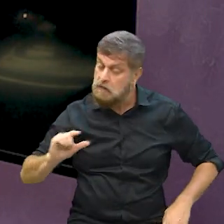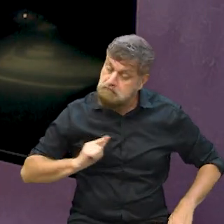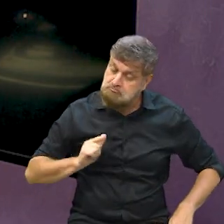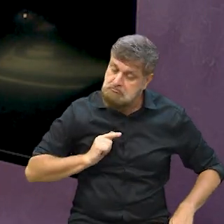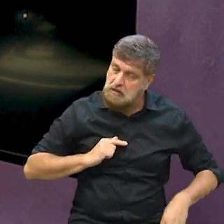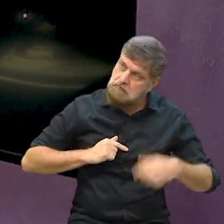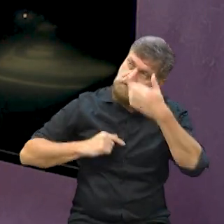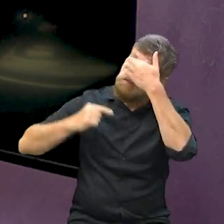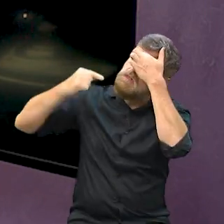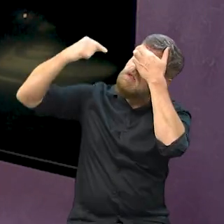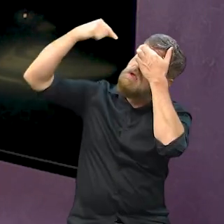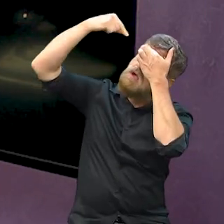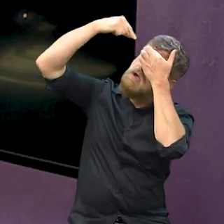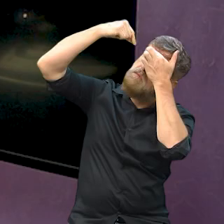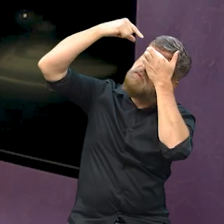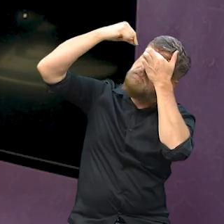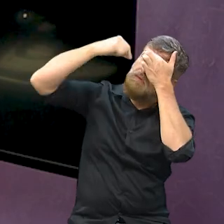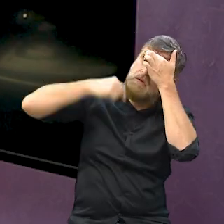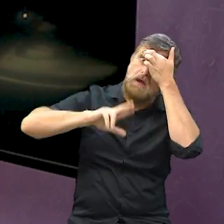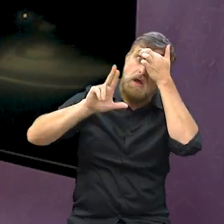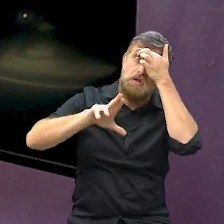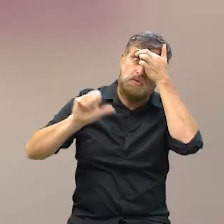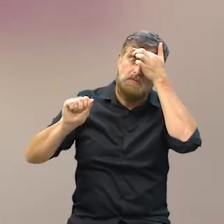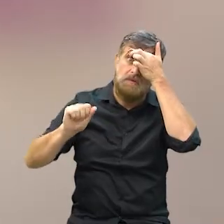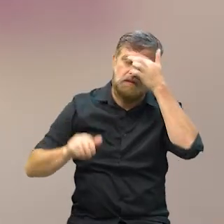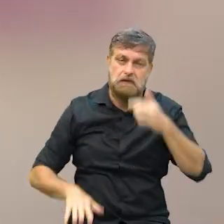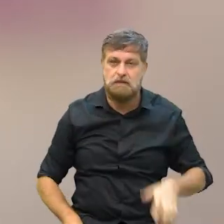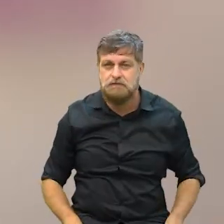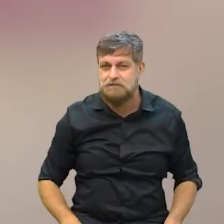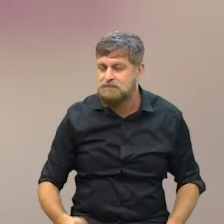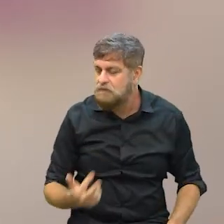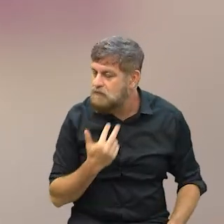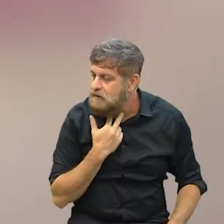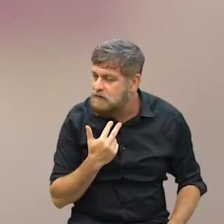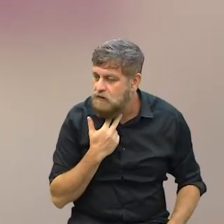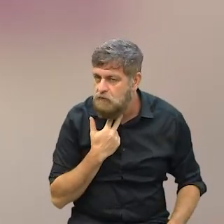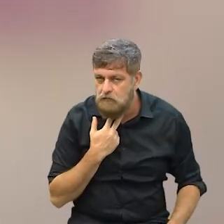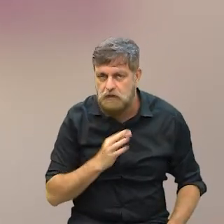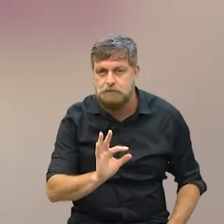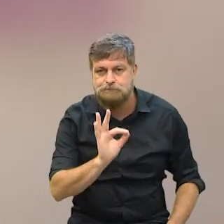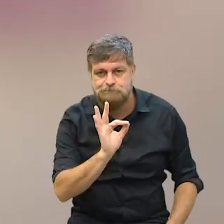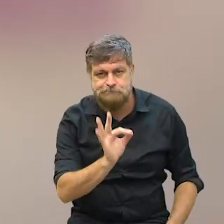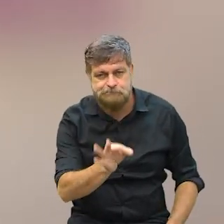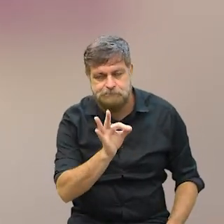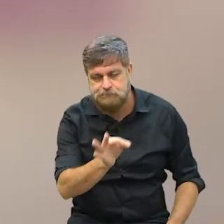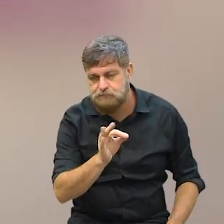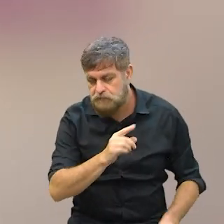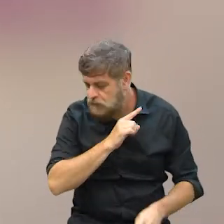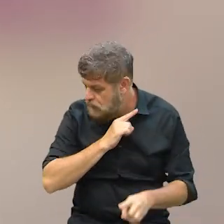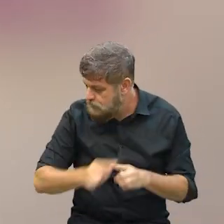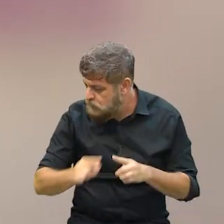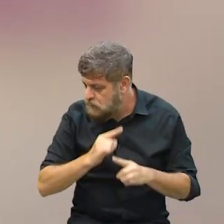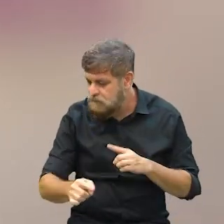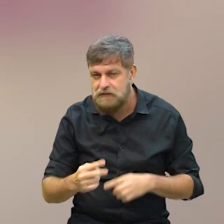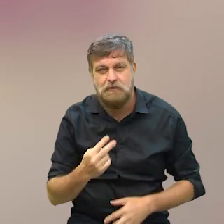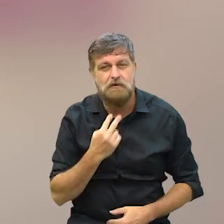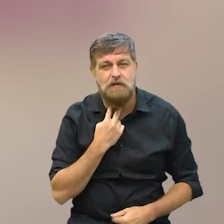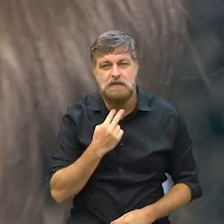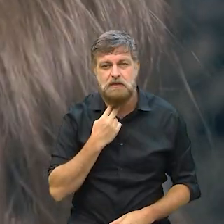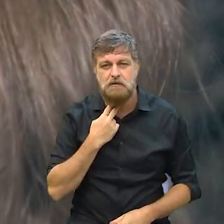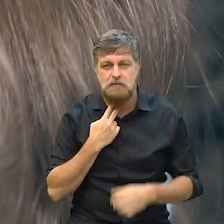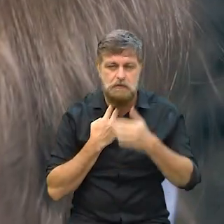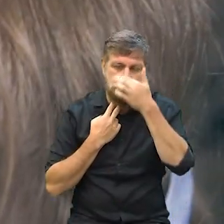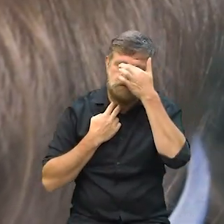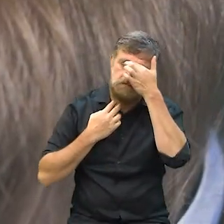sobrou de um tratamento e pingar. Isso jamais. Você está certíssimo, ele diz, não pode usar, só usa